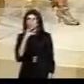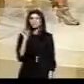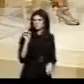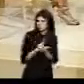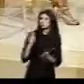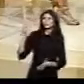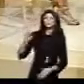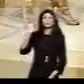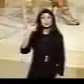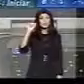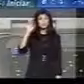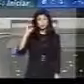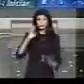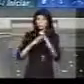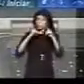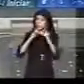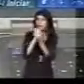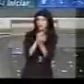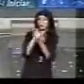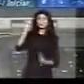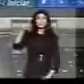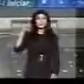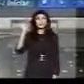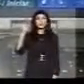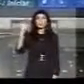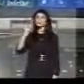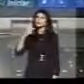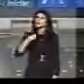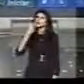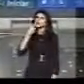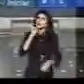Fábio, é verdade, Sabrina, o um comentário do Fábio de Santa Cruz. Ele diz assim: sou fumante, estou em processo de desintoxicação.